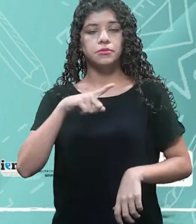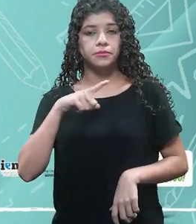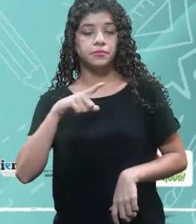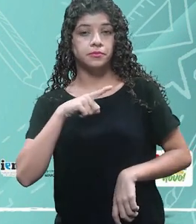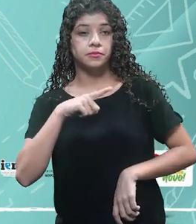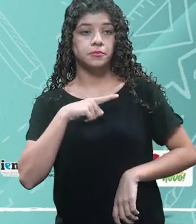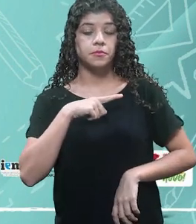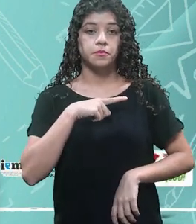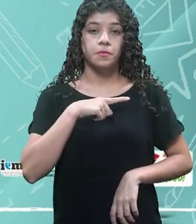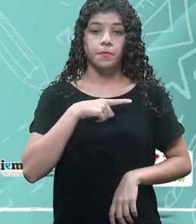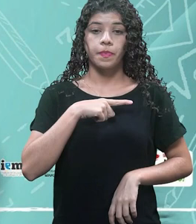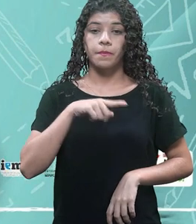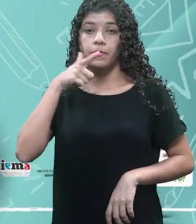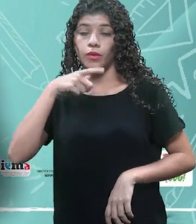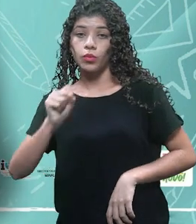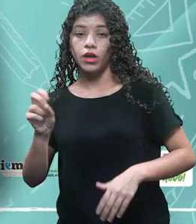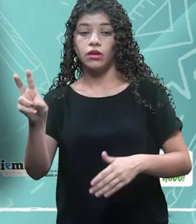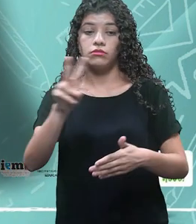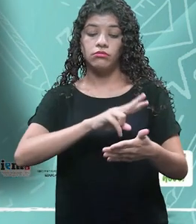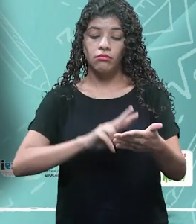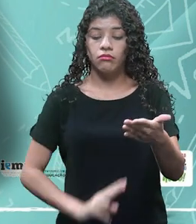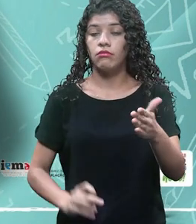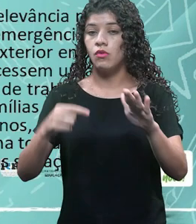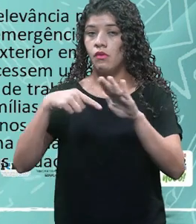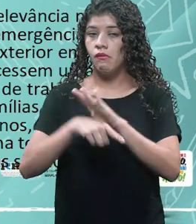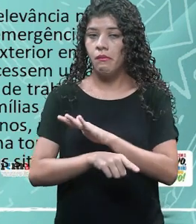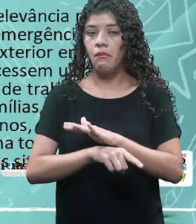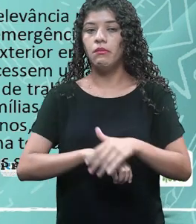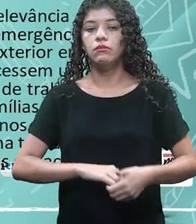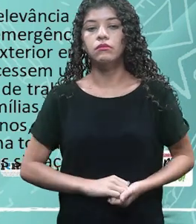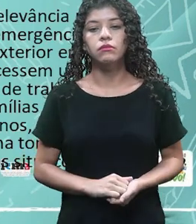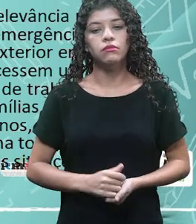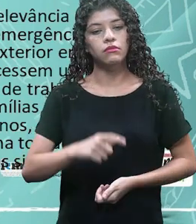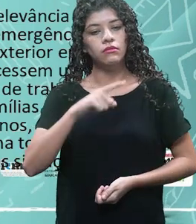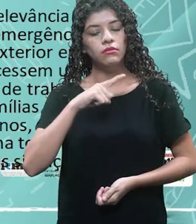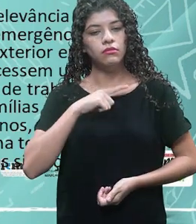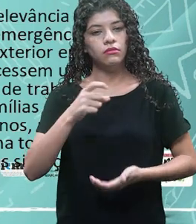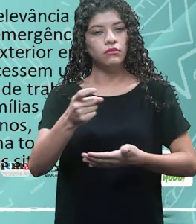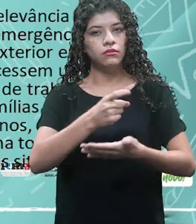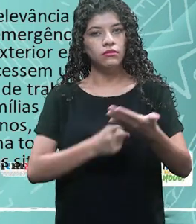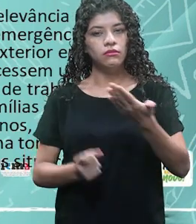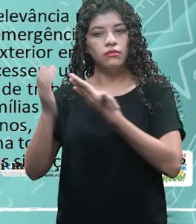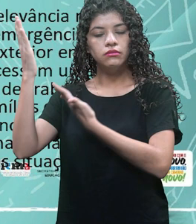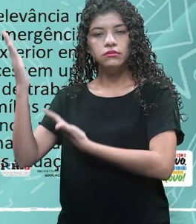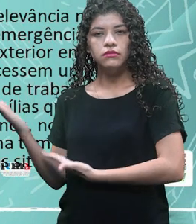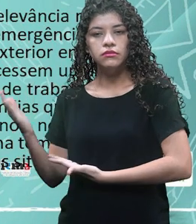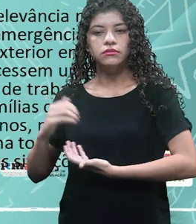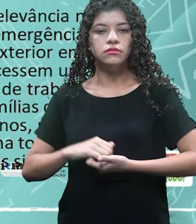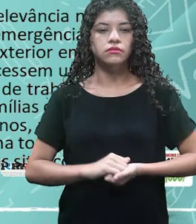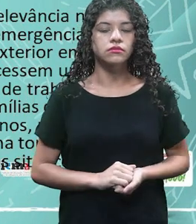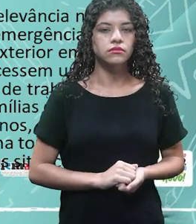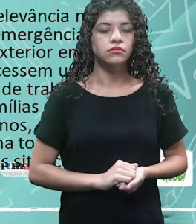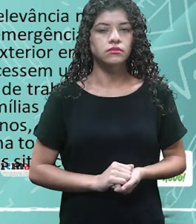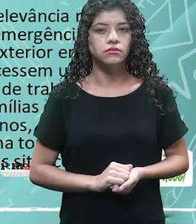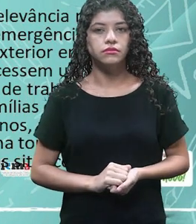eh linguística de leitura um pouquinho mais aprimorada tá a gente tem um texto aqui que eu peguei um trecho pra gente poder fazer